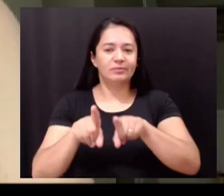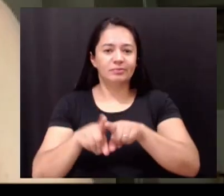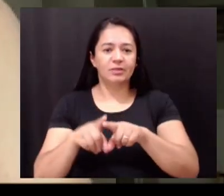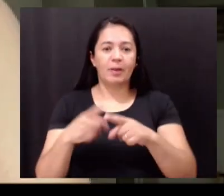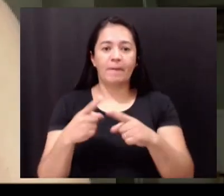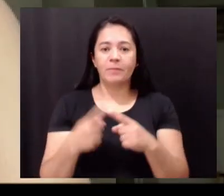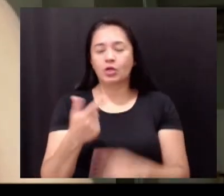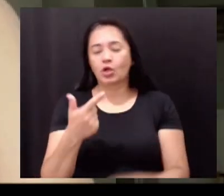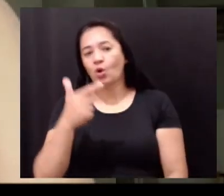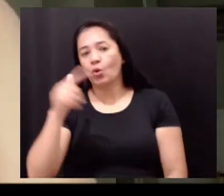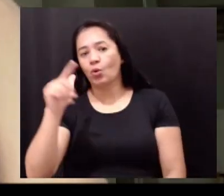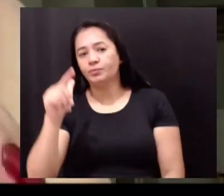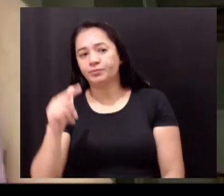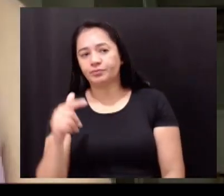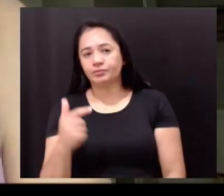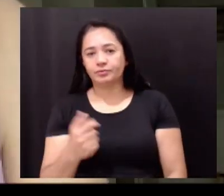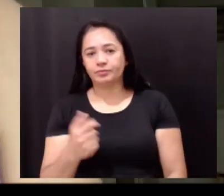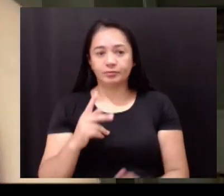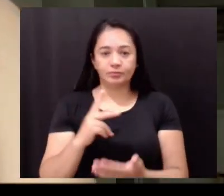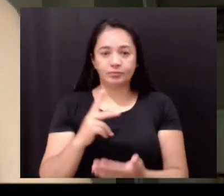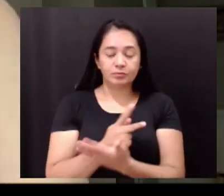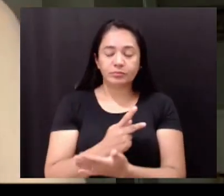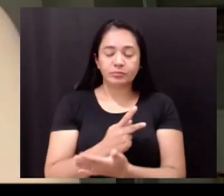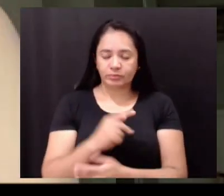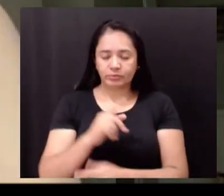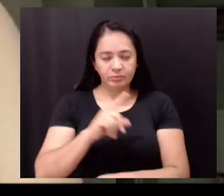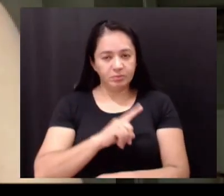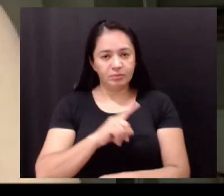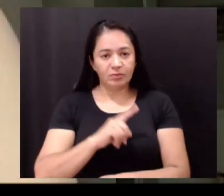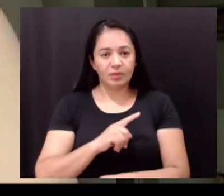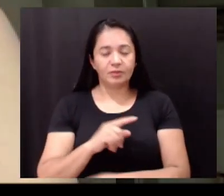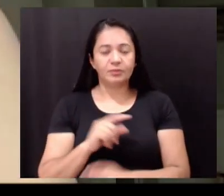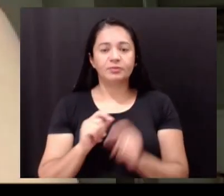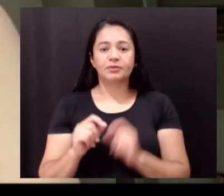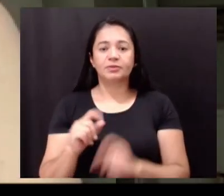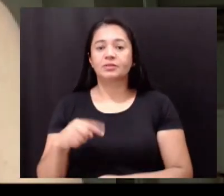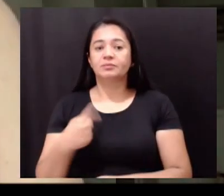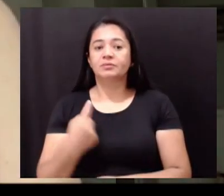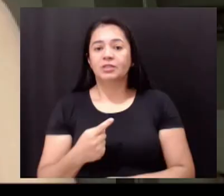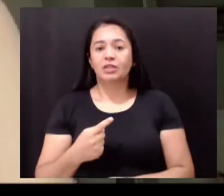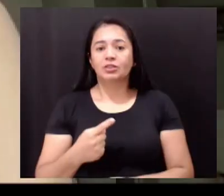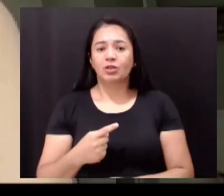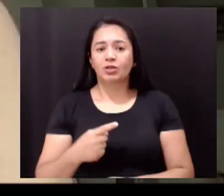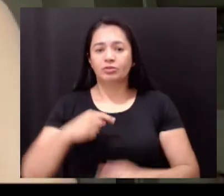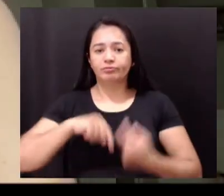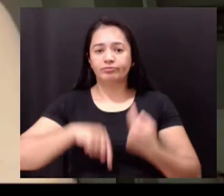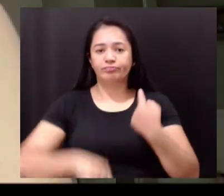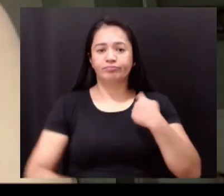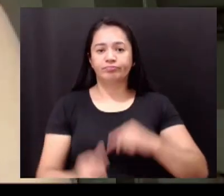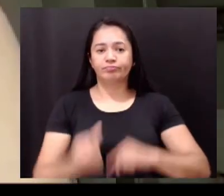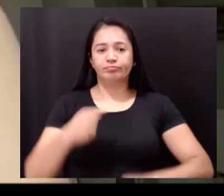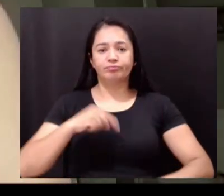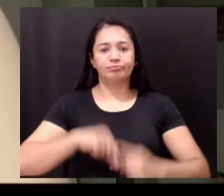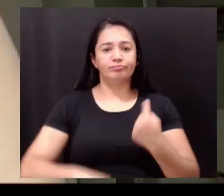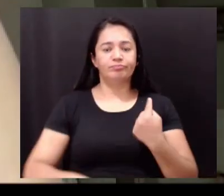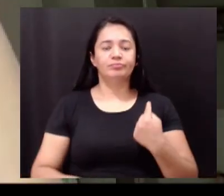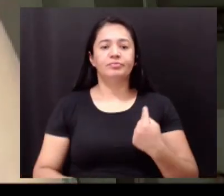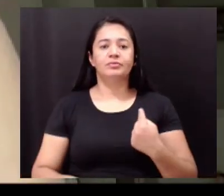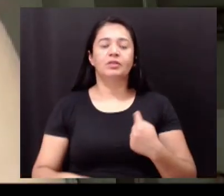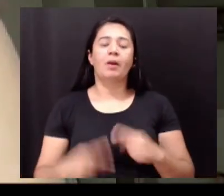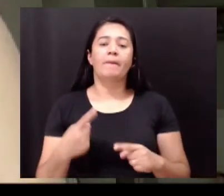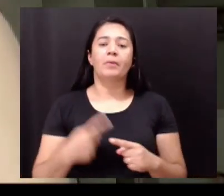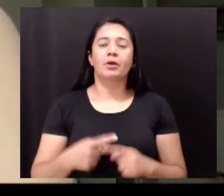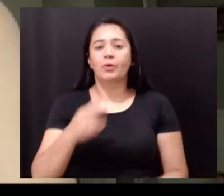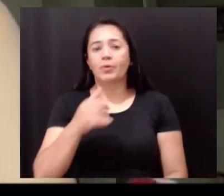persistente do HPV e uma baixa resposta da nossa imunidade frente ao vírus. Um desses fatores de risco, por exemplo, é o